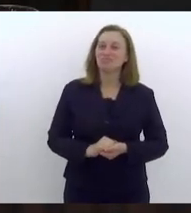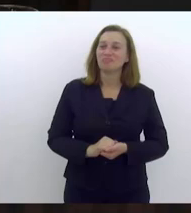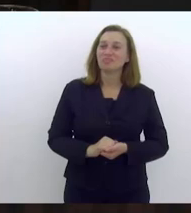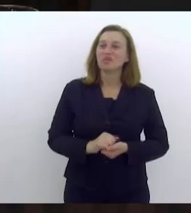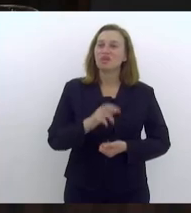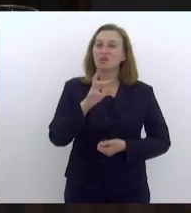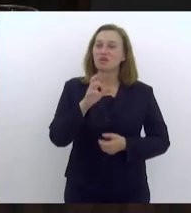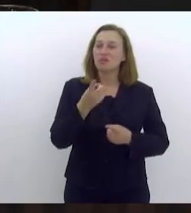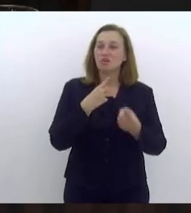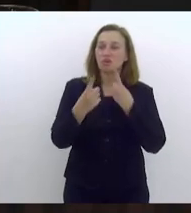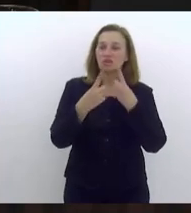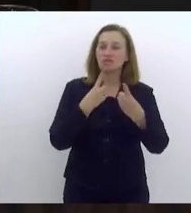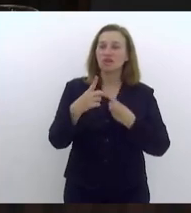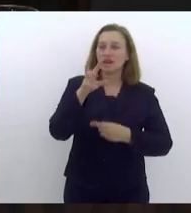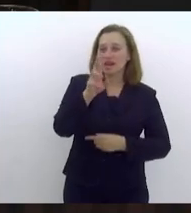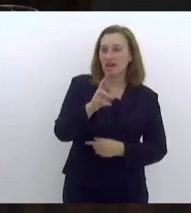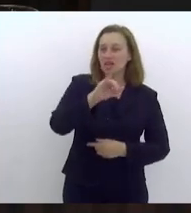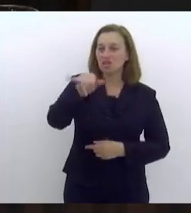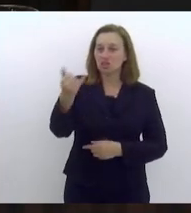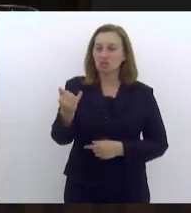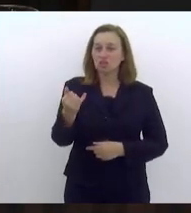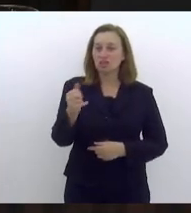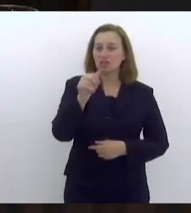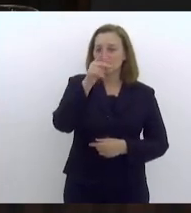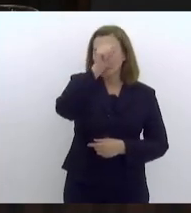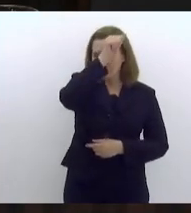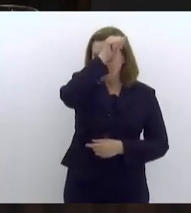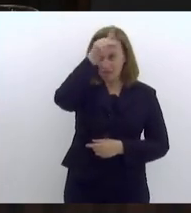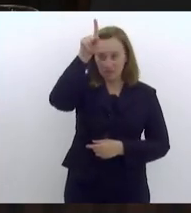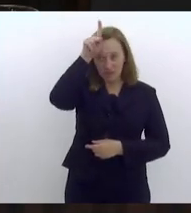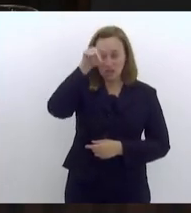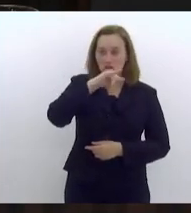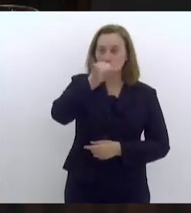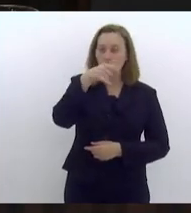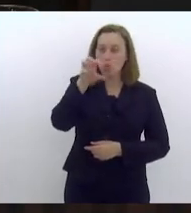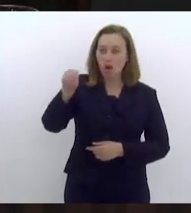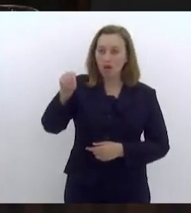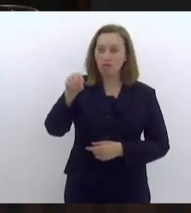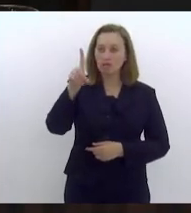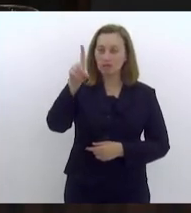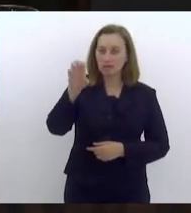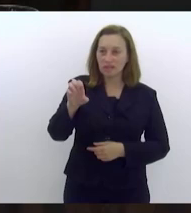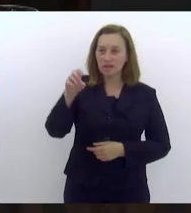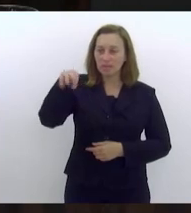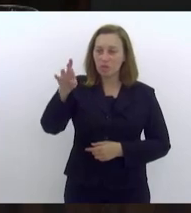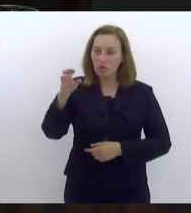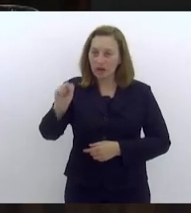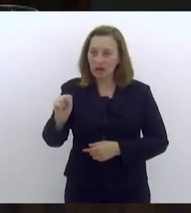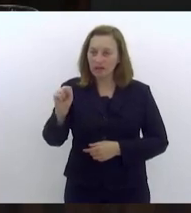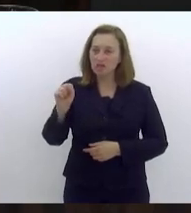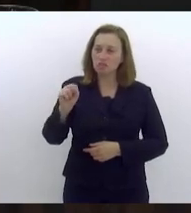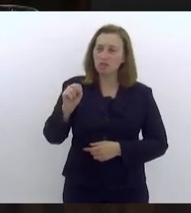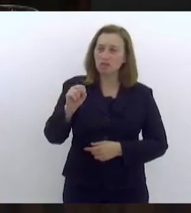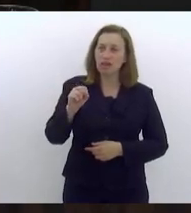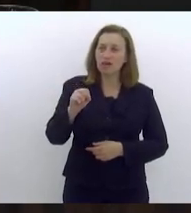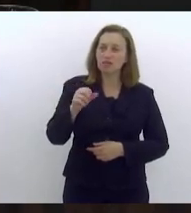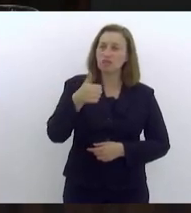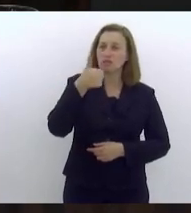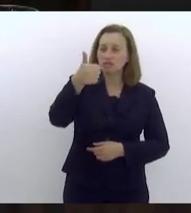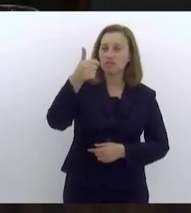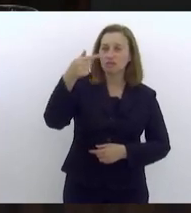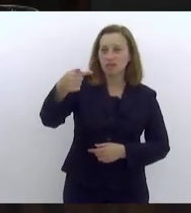rodovia RJ174, Prefeito João de Moraes Souza, a rodovia estadual RJ174, que